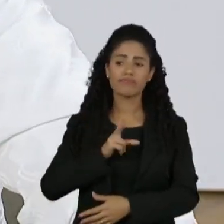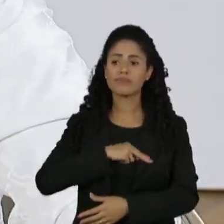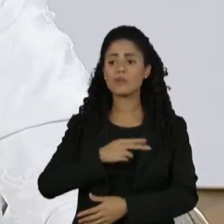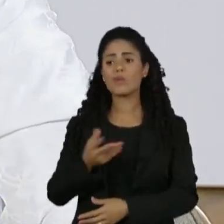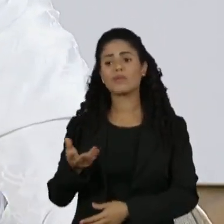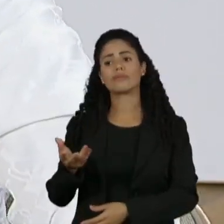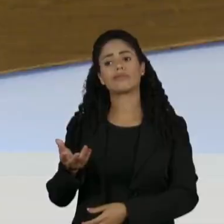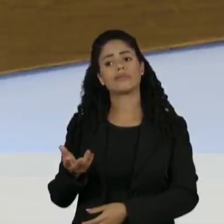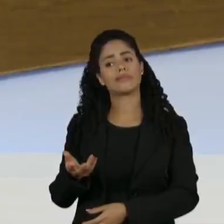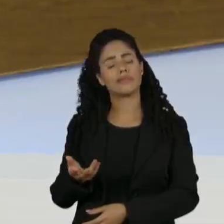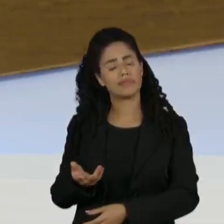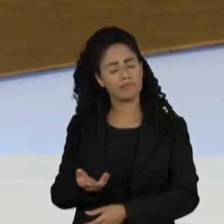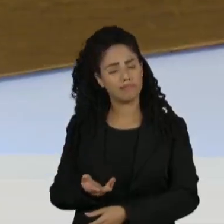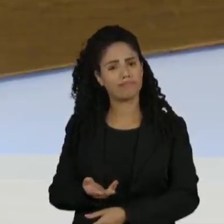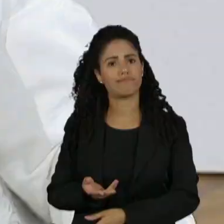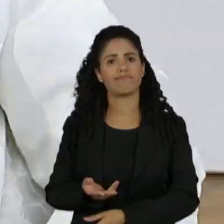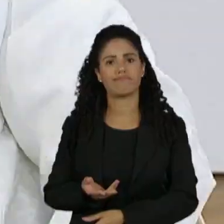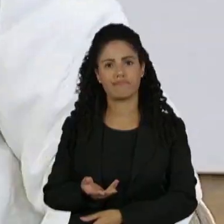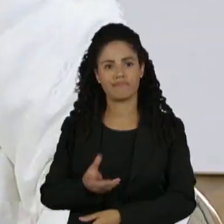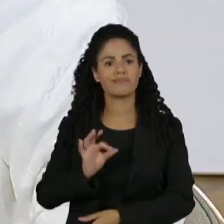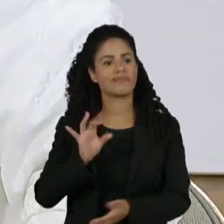virou mum fim do filme com isso